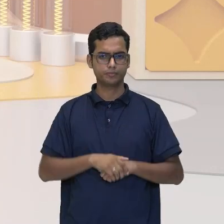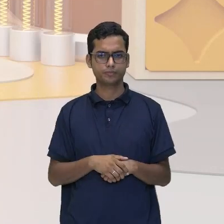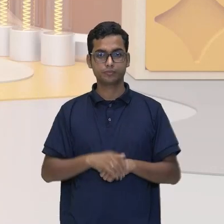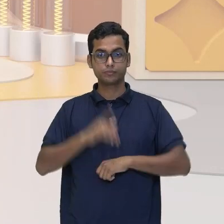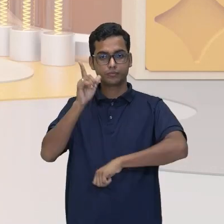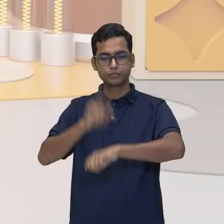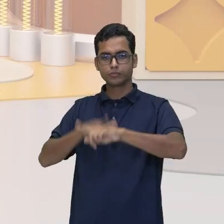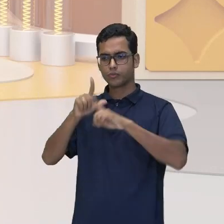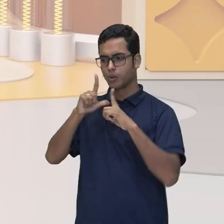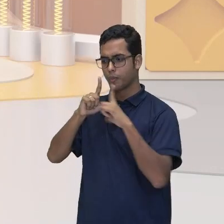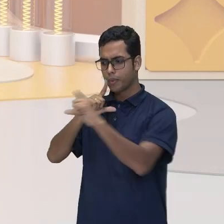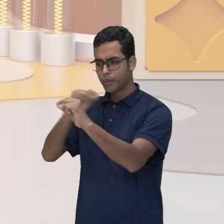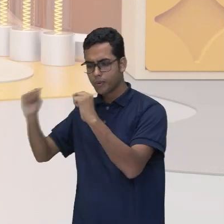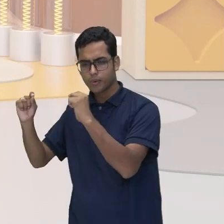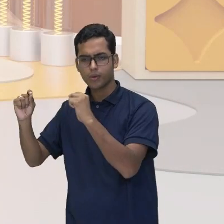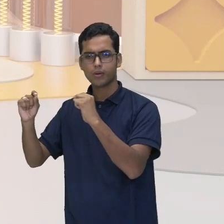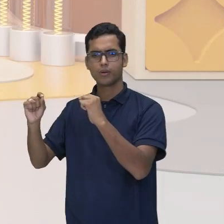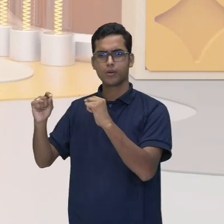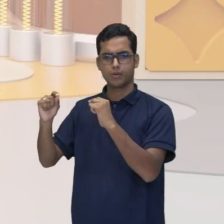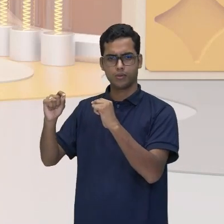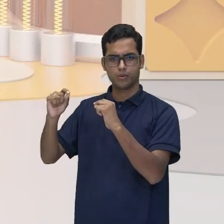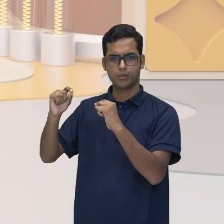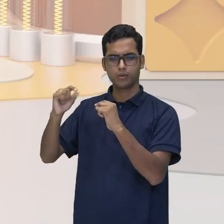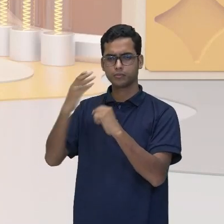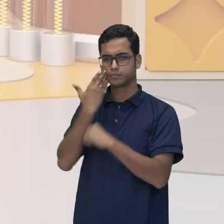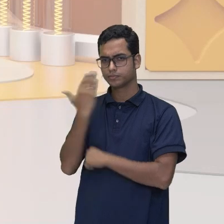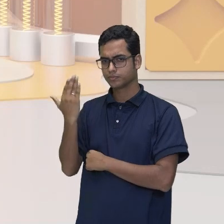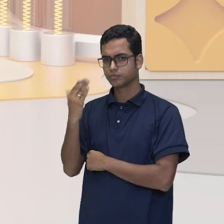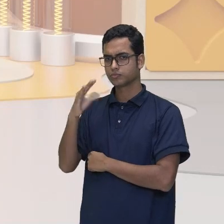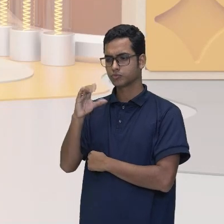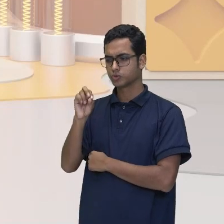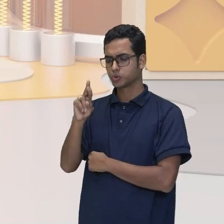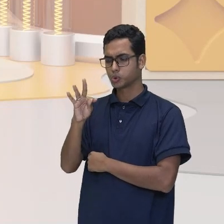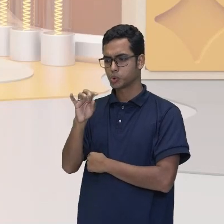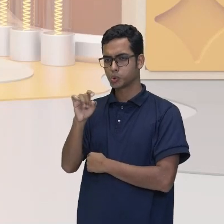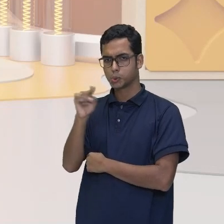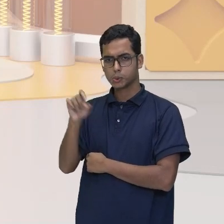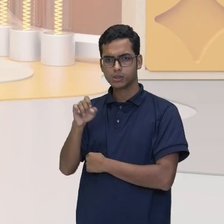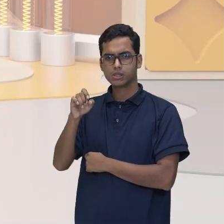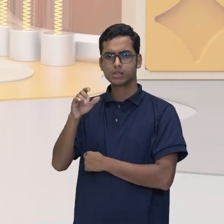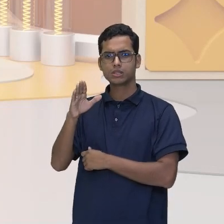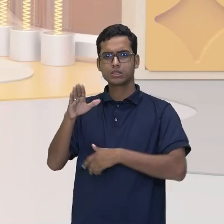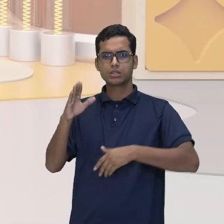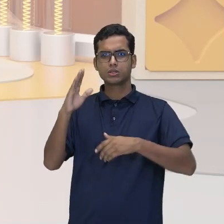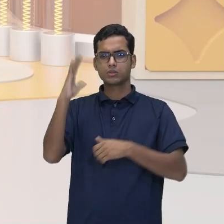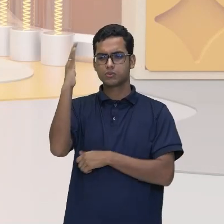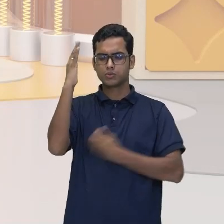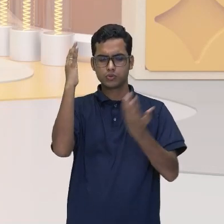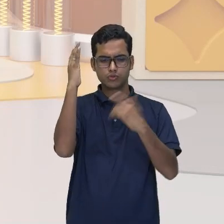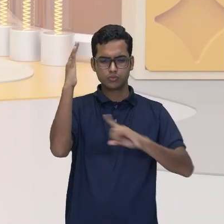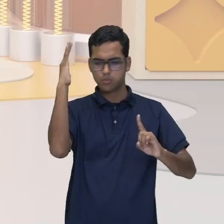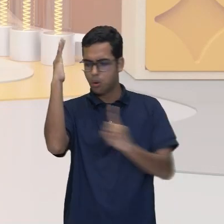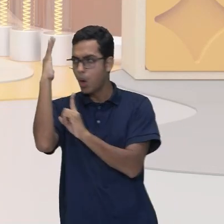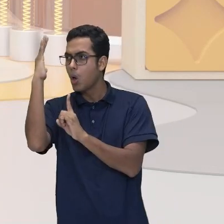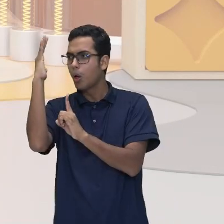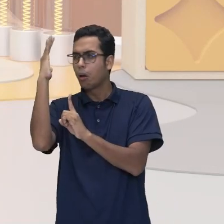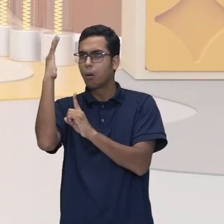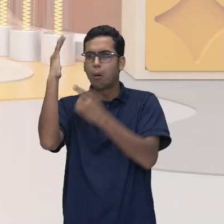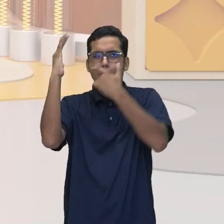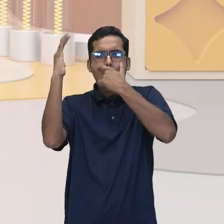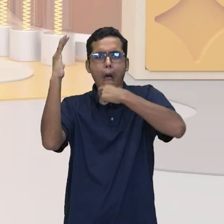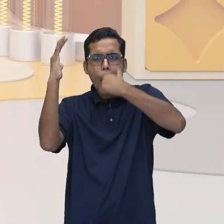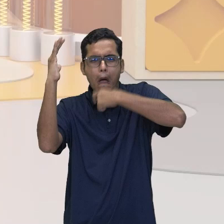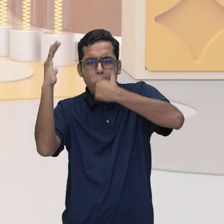fuga Cortés ele chega a uma árvore e começa a chorar lamentando a morte de seus soldados. Por isso que o